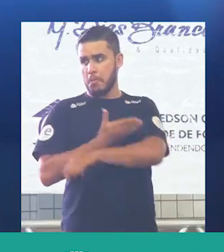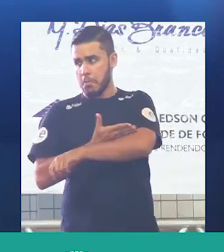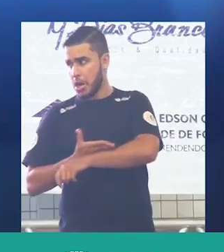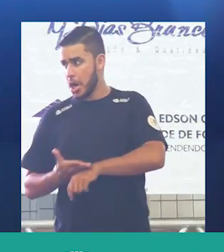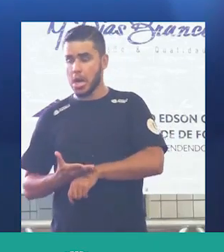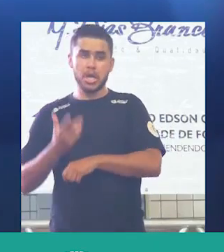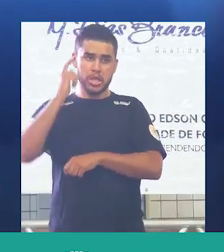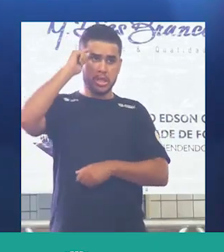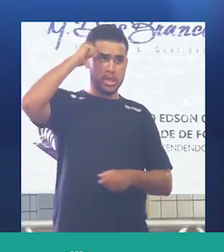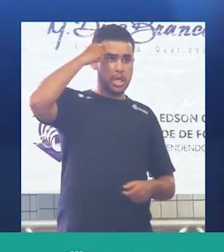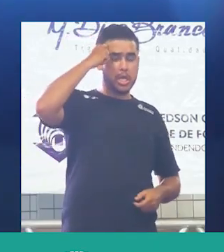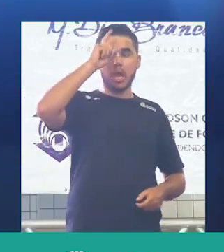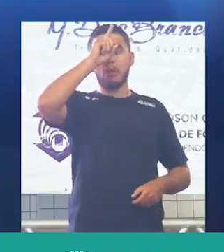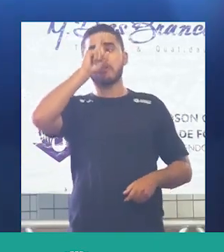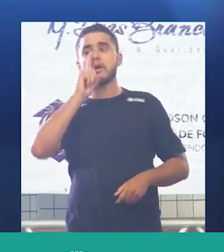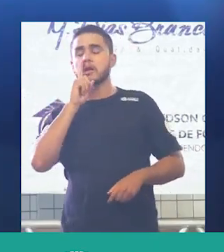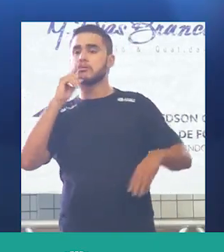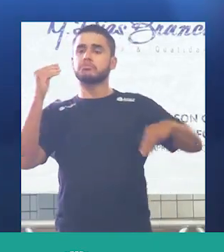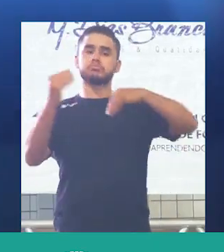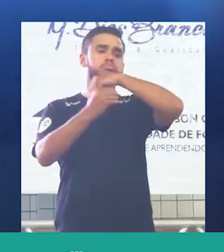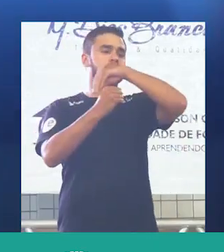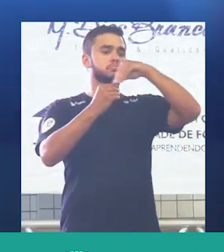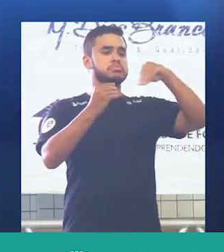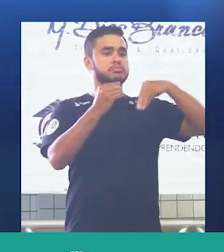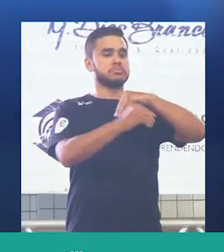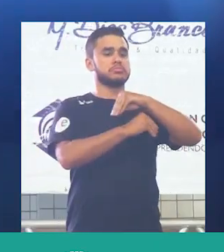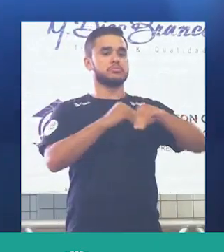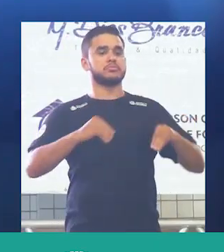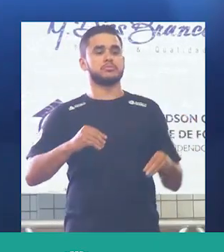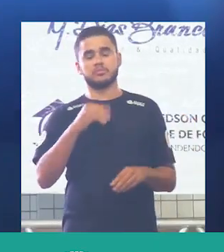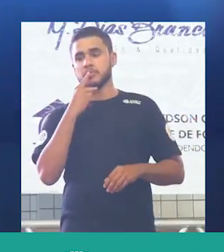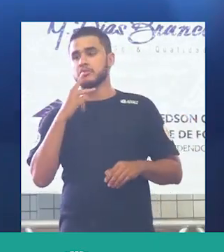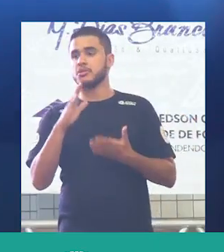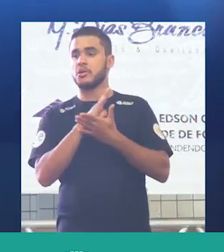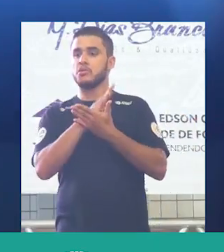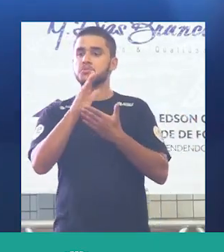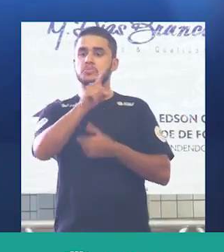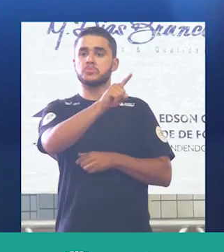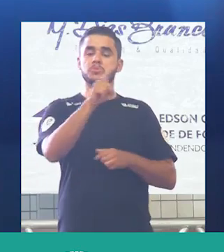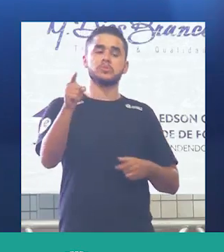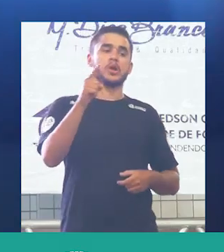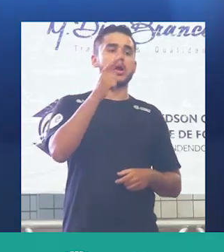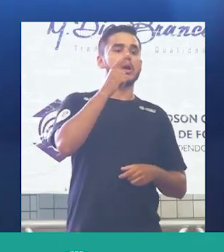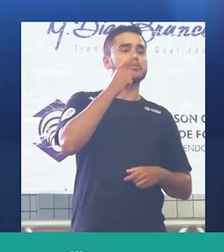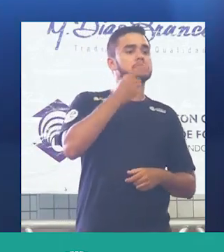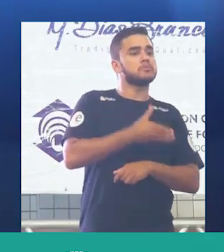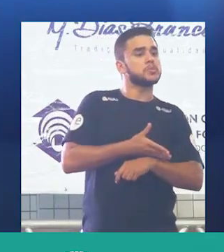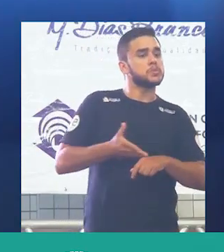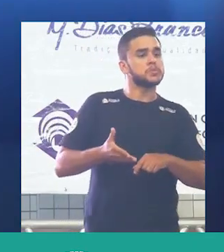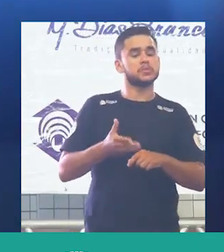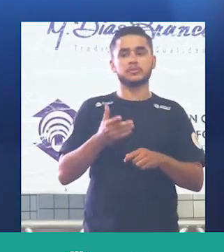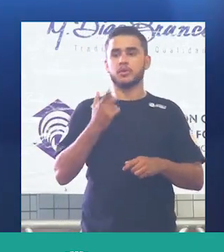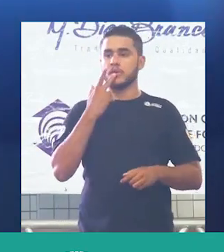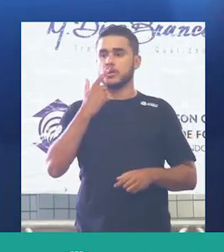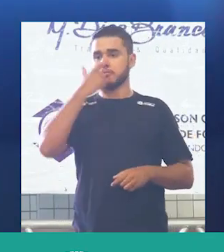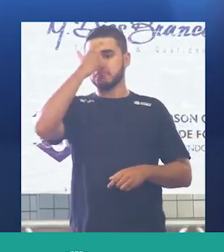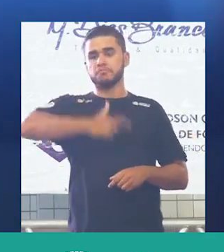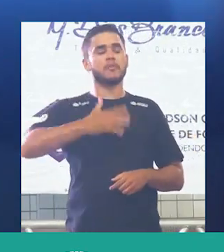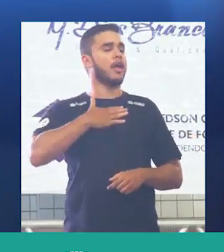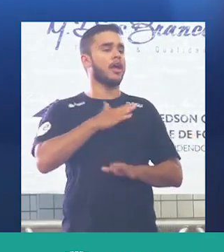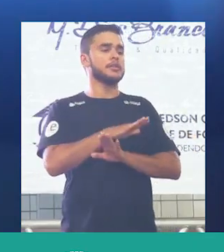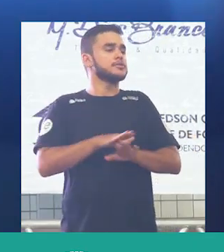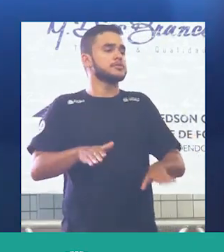nem é preto, nem é amarelo, é um durex um pouco mais escuro, um durex um pouco mais claro, mas a gente é cor de durex.